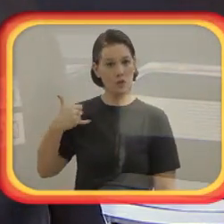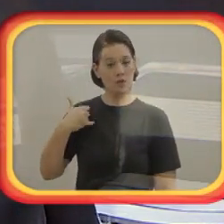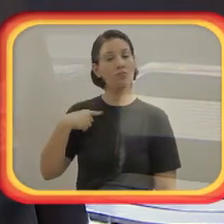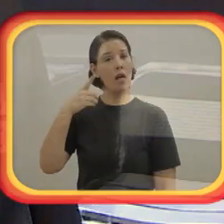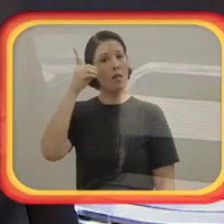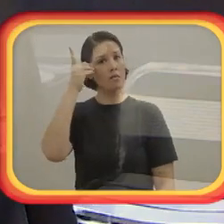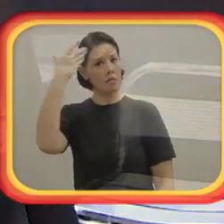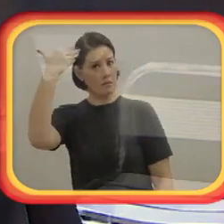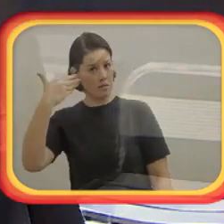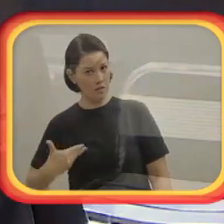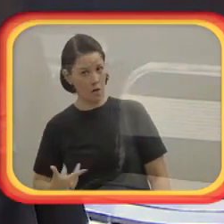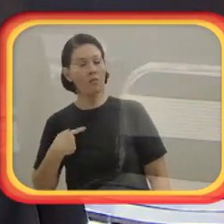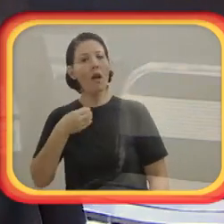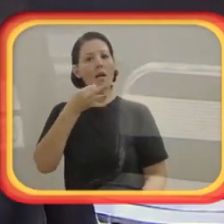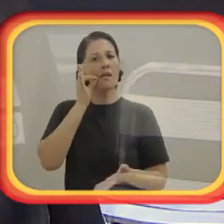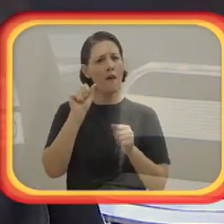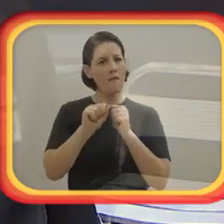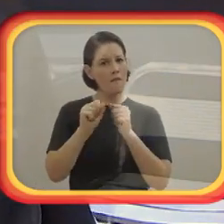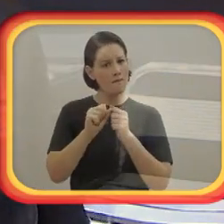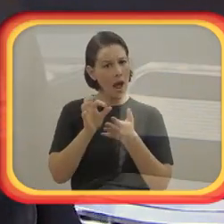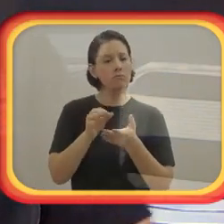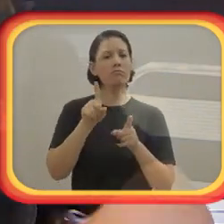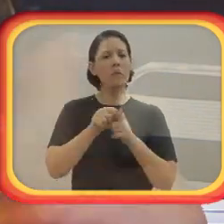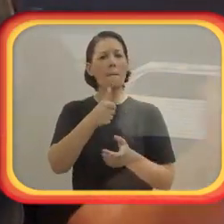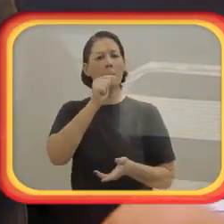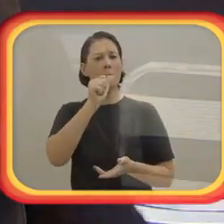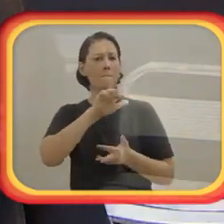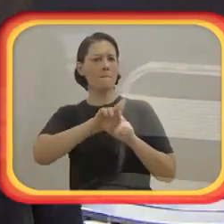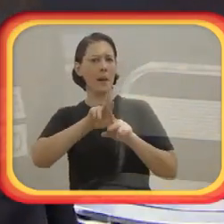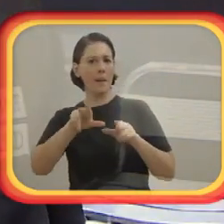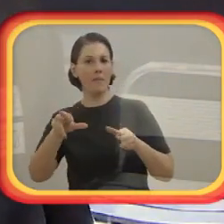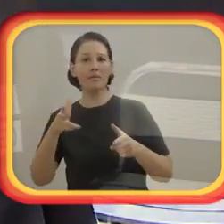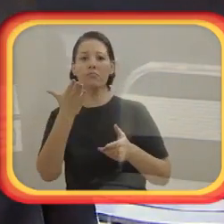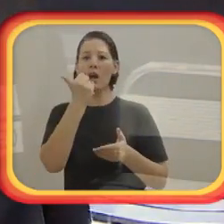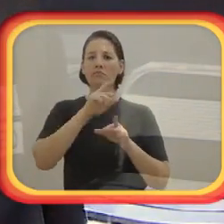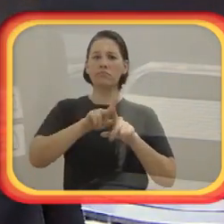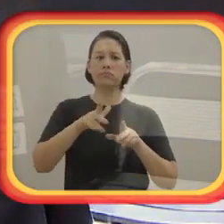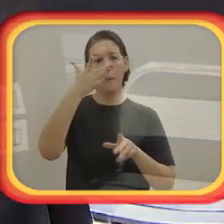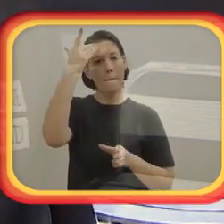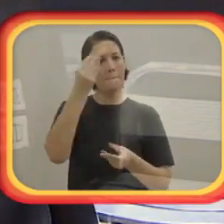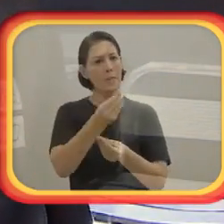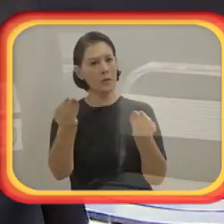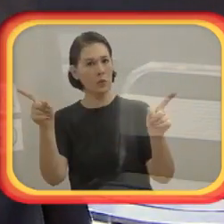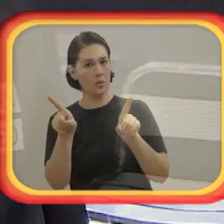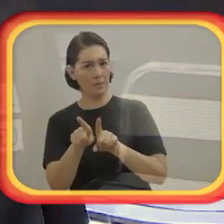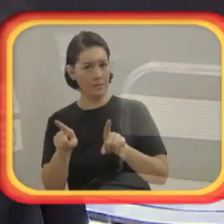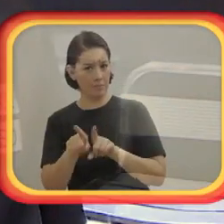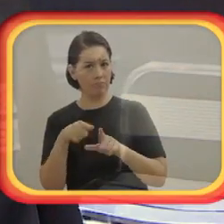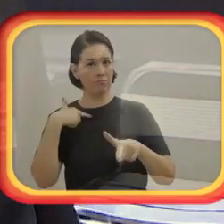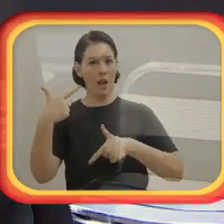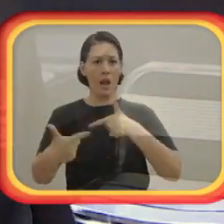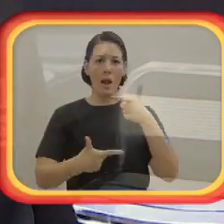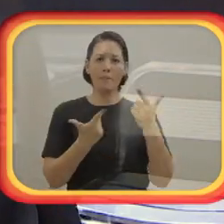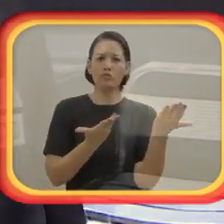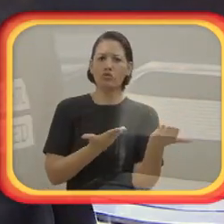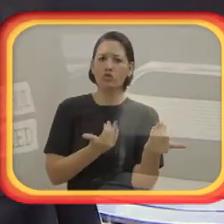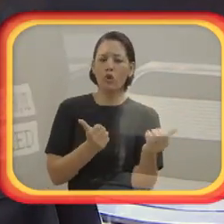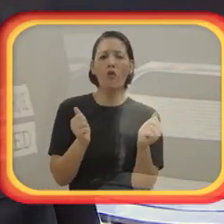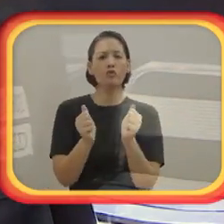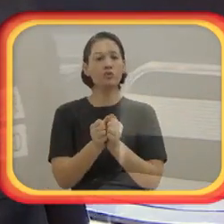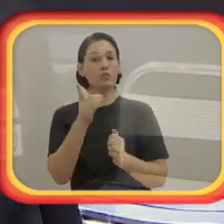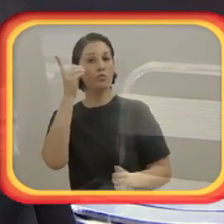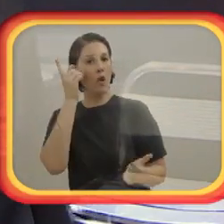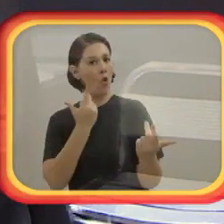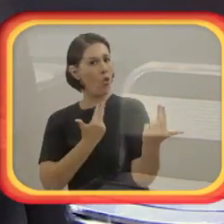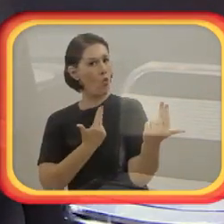faço cafés, drinks, refeições das pessoas aqui também, e eu trabalho com jovens